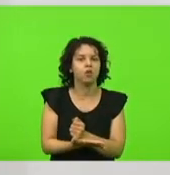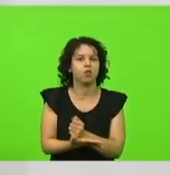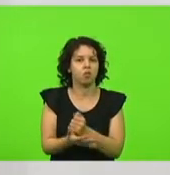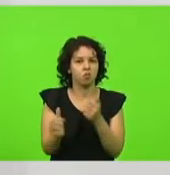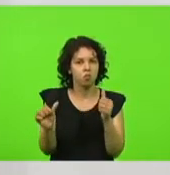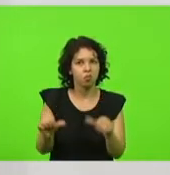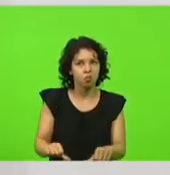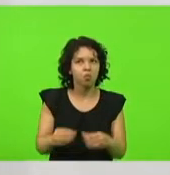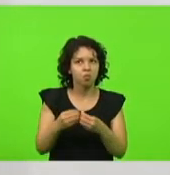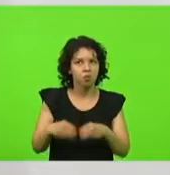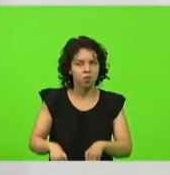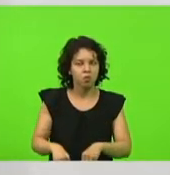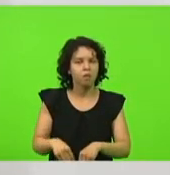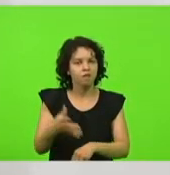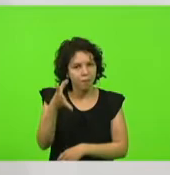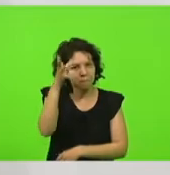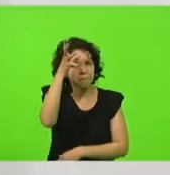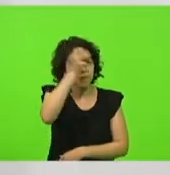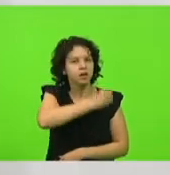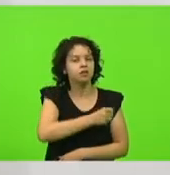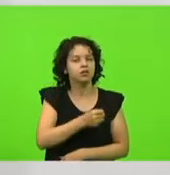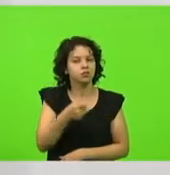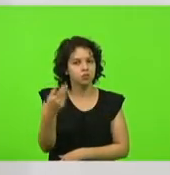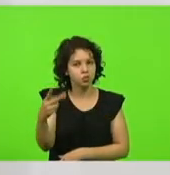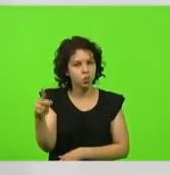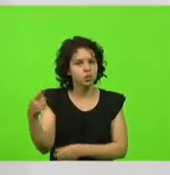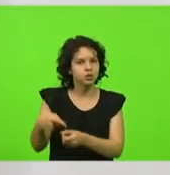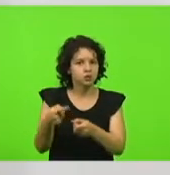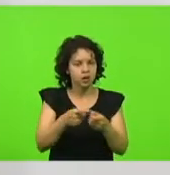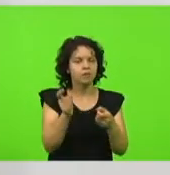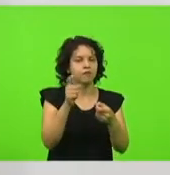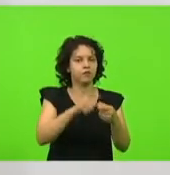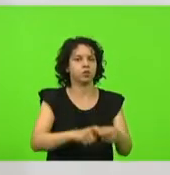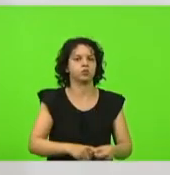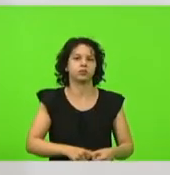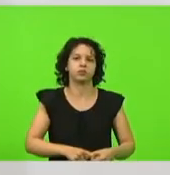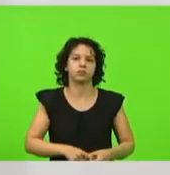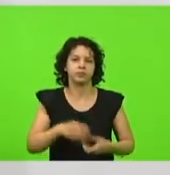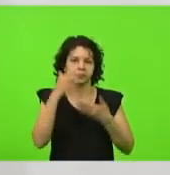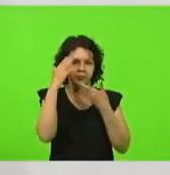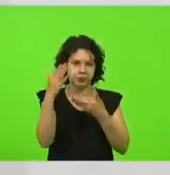Levem essa lição hoje para a cidade de vocês. Muito obrigado, presidente.